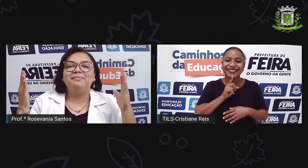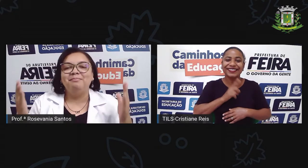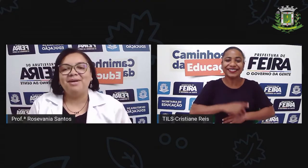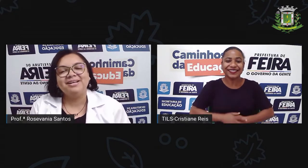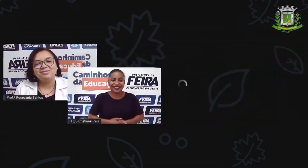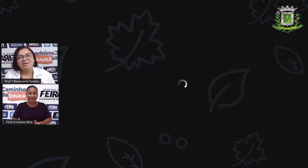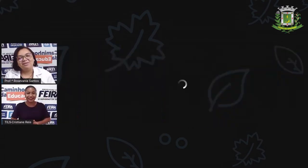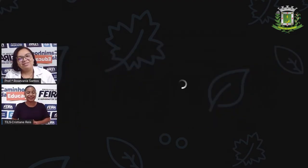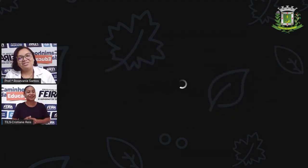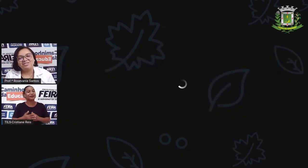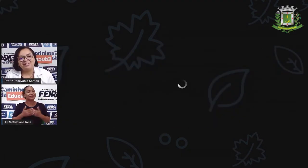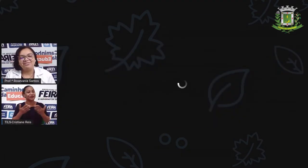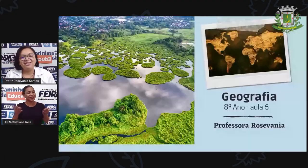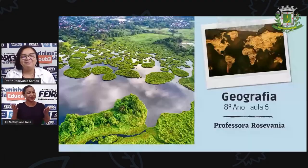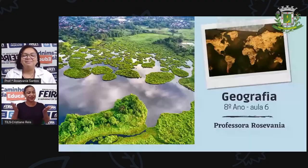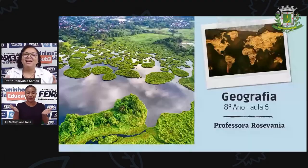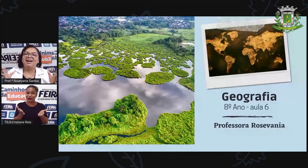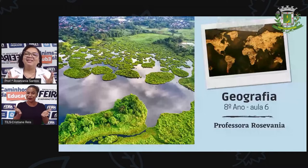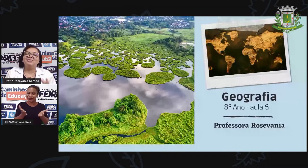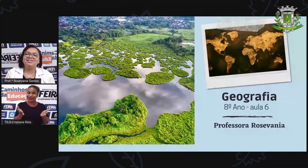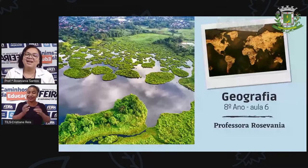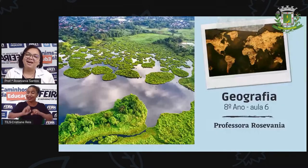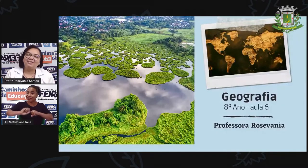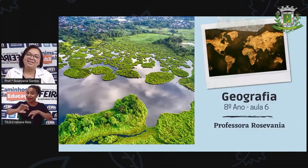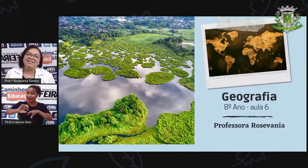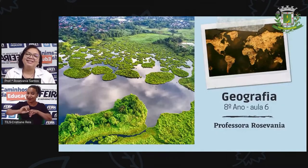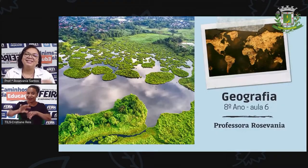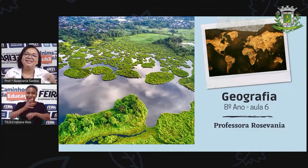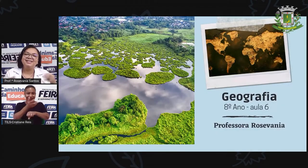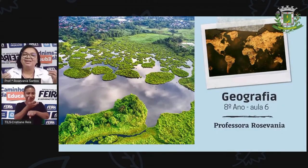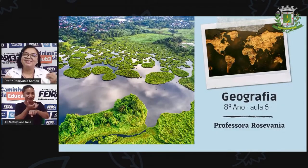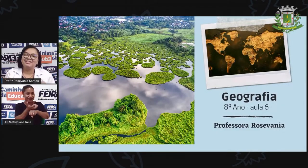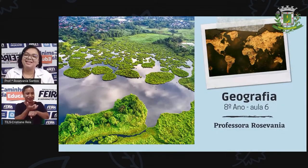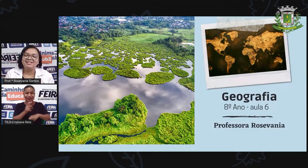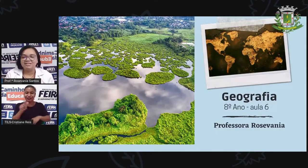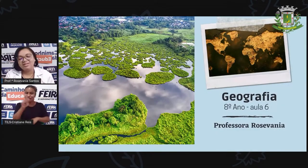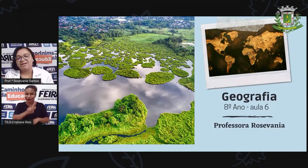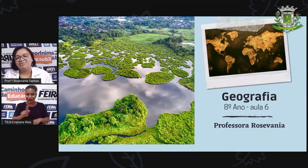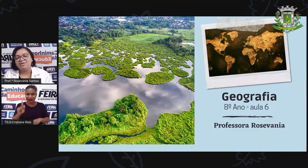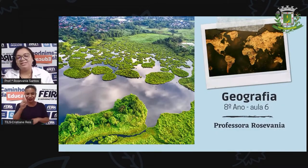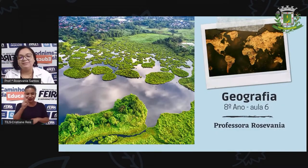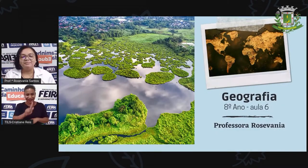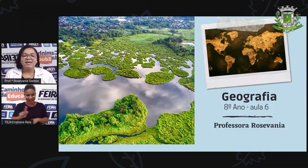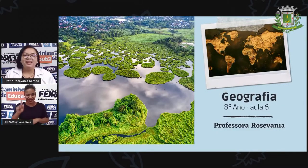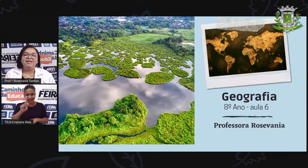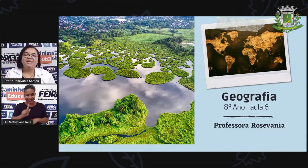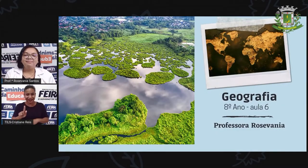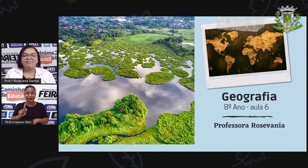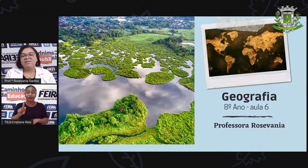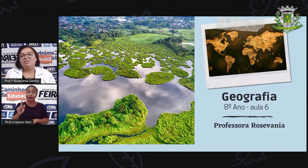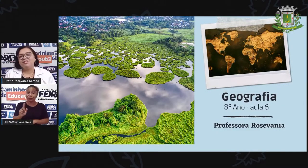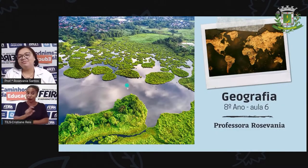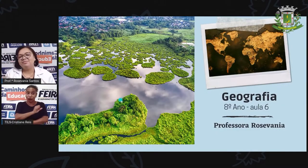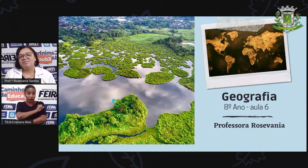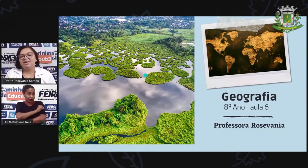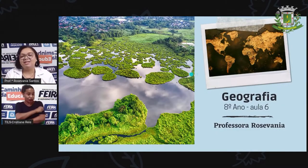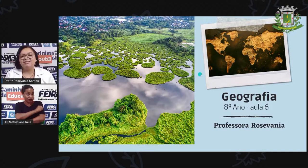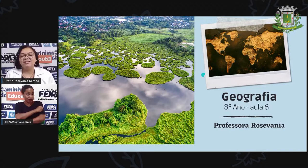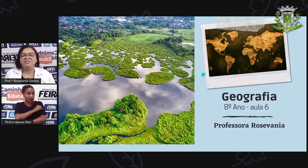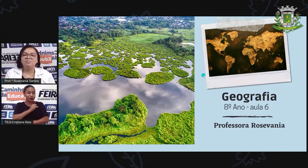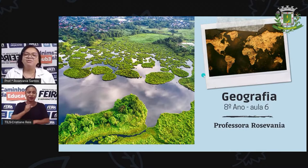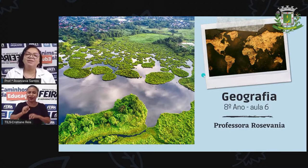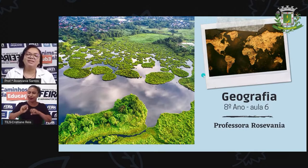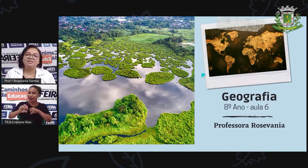sabem, mais uma aula de geografia, a nossa aula, né, é aula 6 do oitavo ano, e nós já viemos